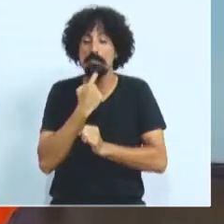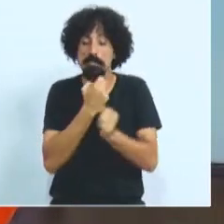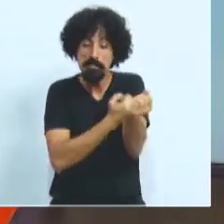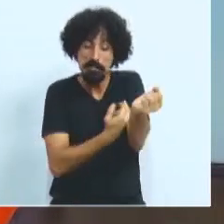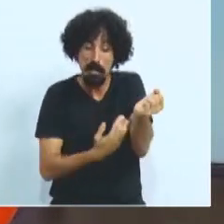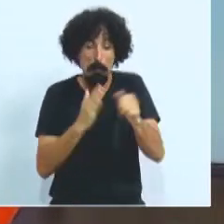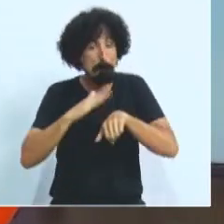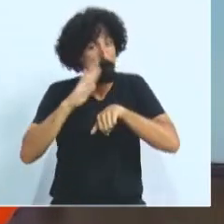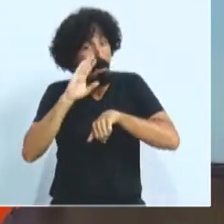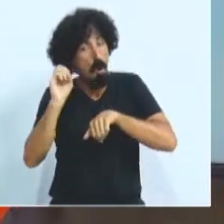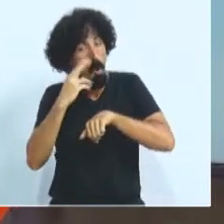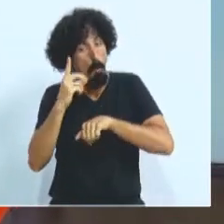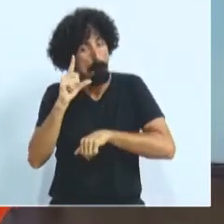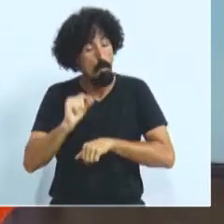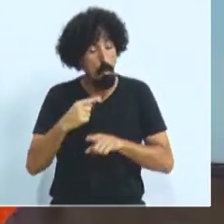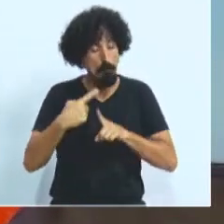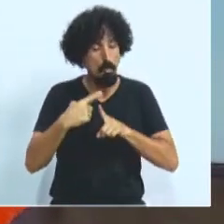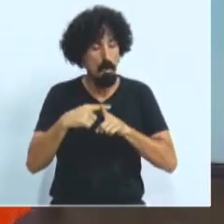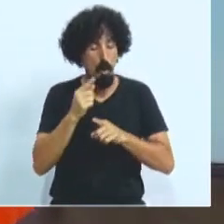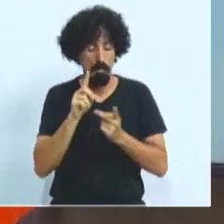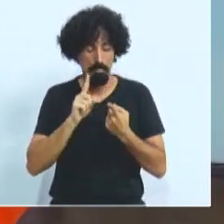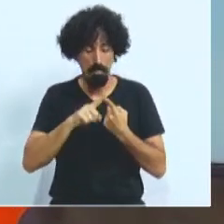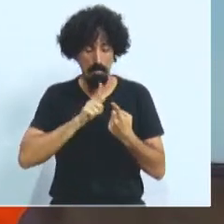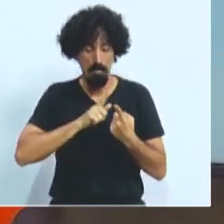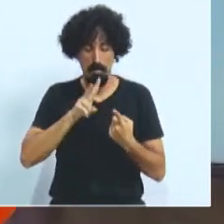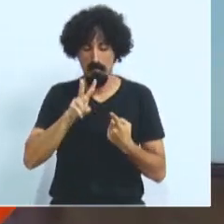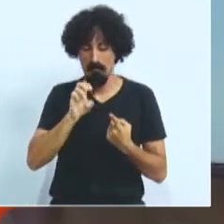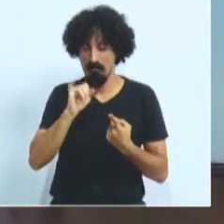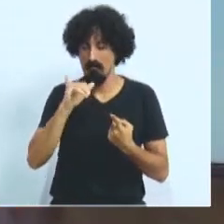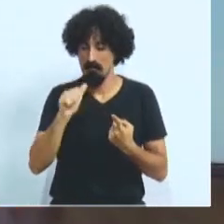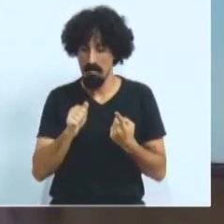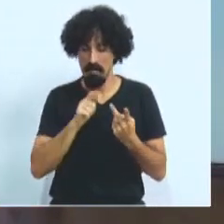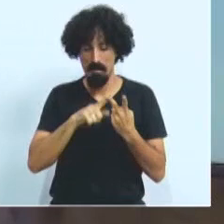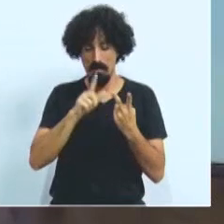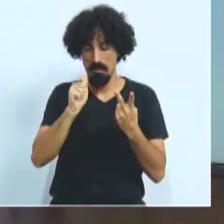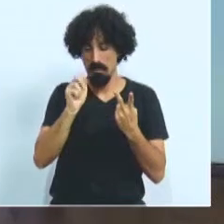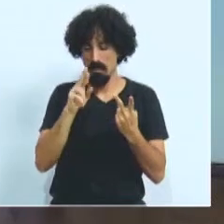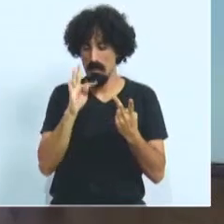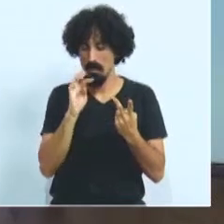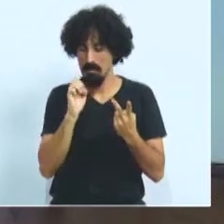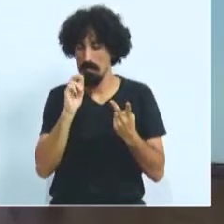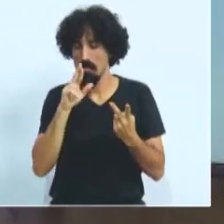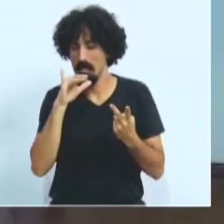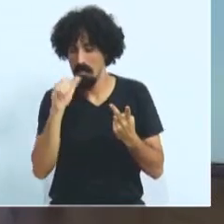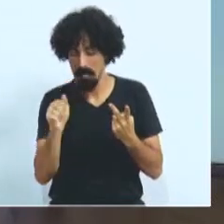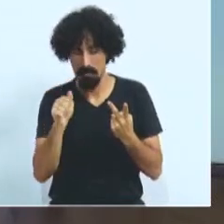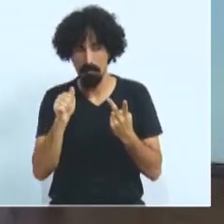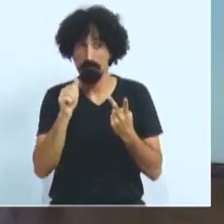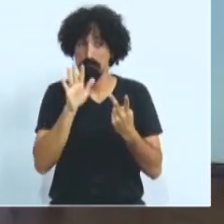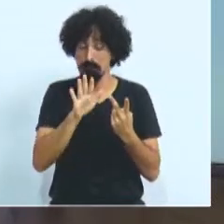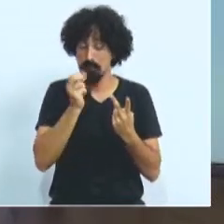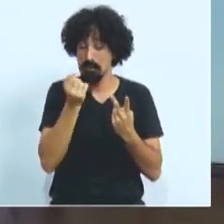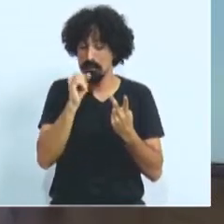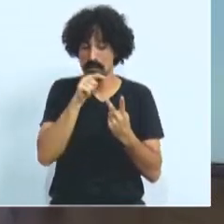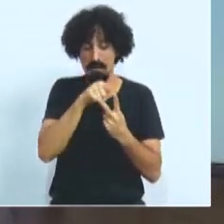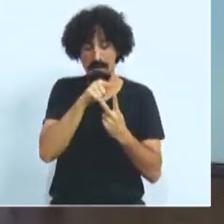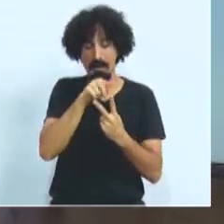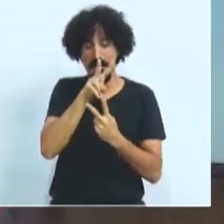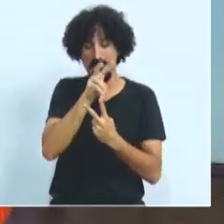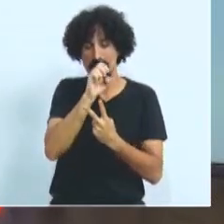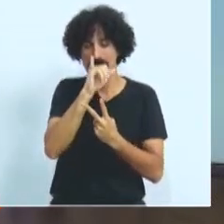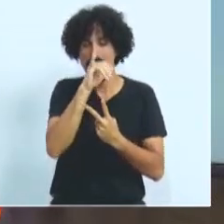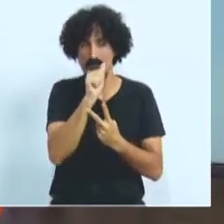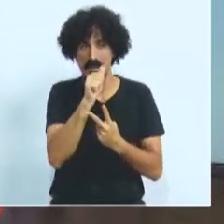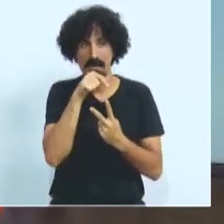vaso, tem as artérias e as veias. Quando é uma veia, a simples compressão no local, você mantém ali,